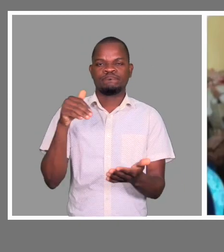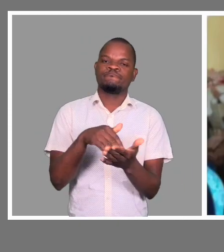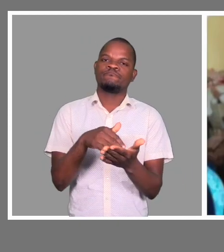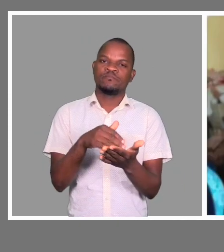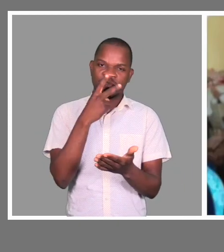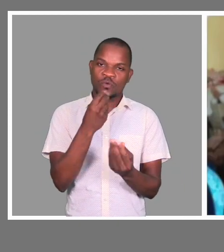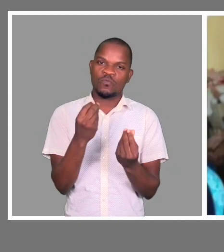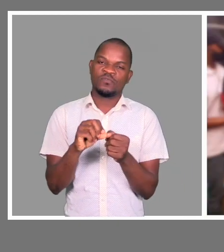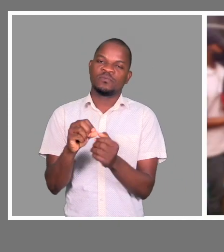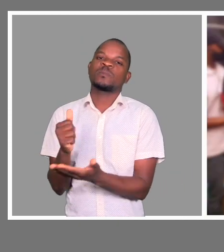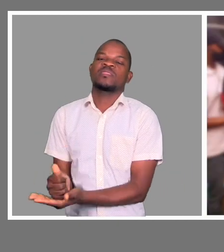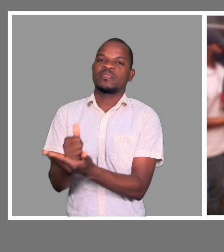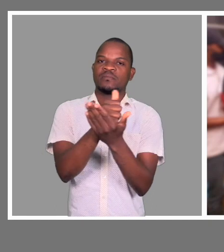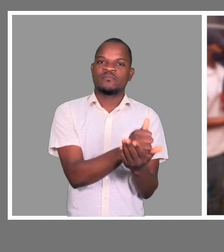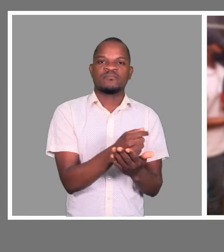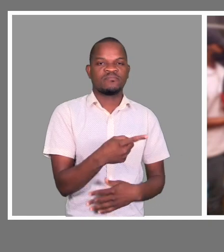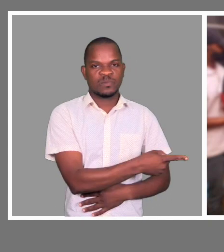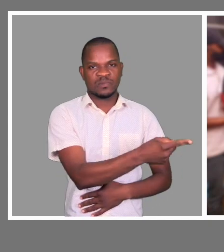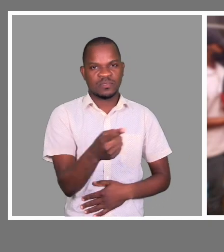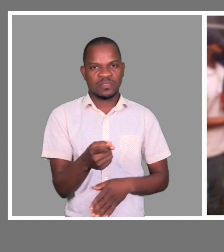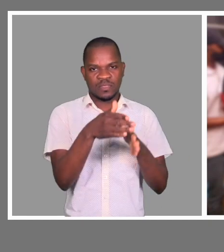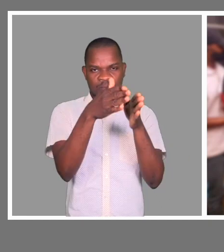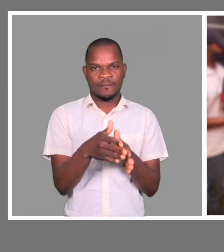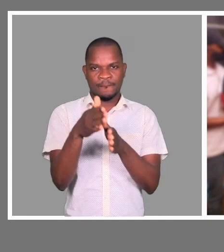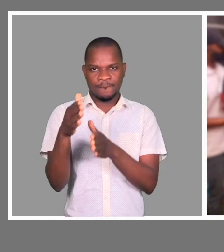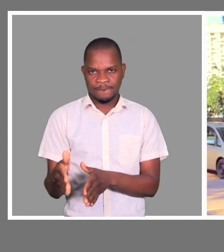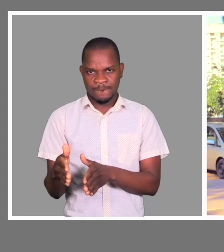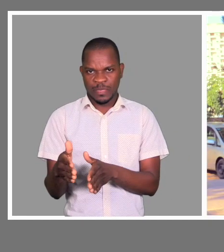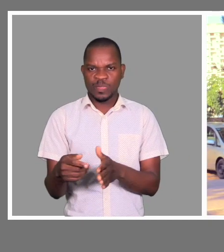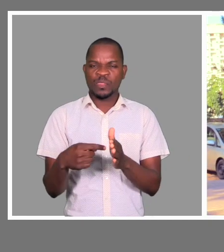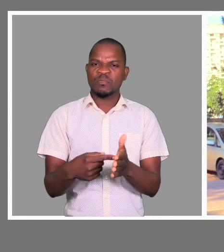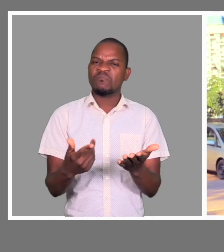estas pessoas. Se há problemas de saúde,